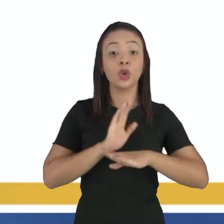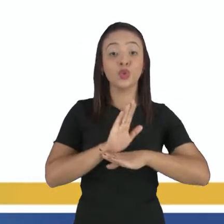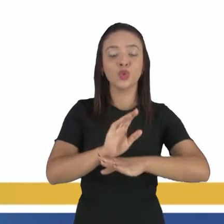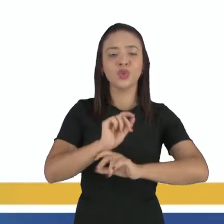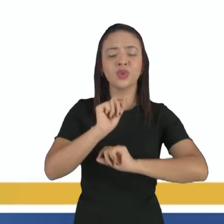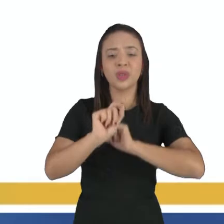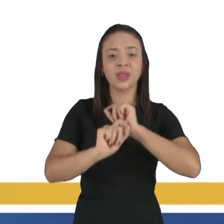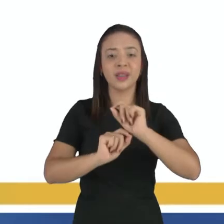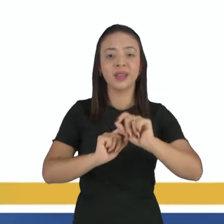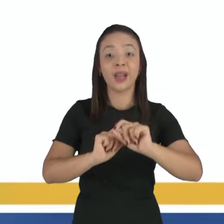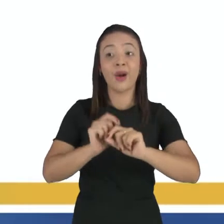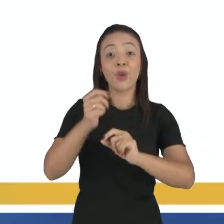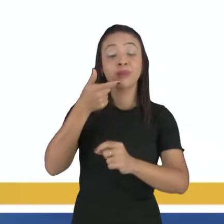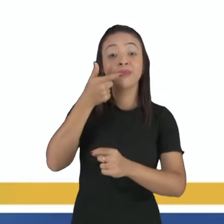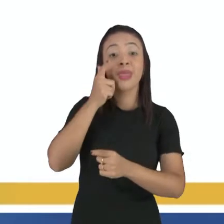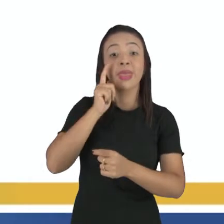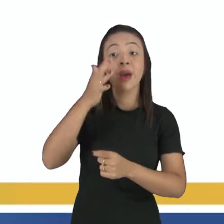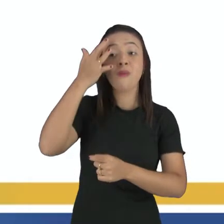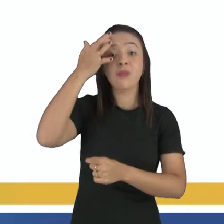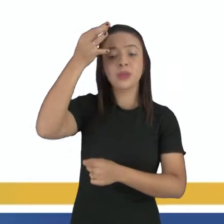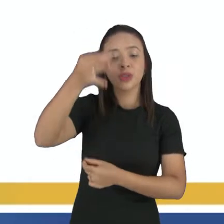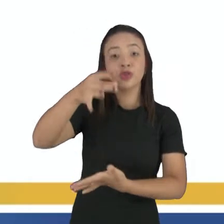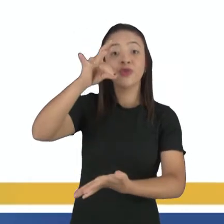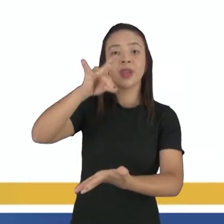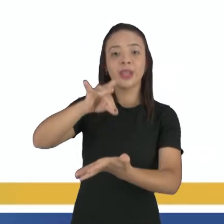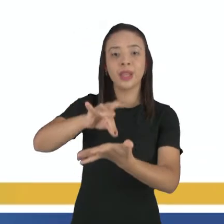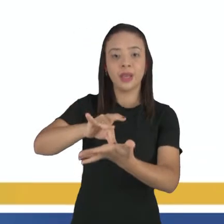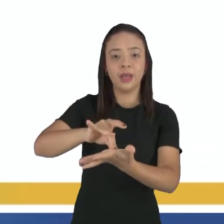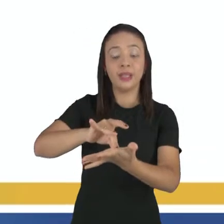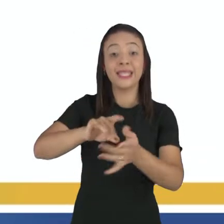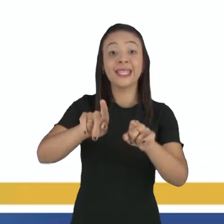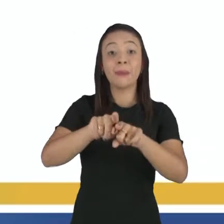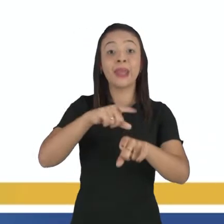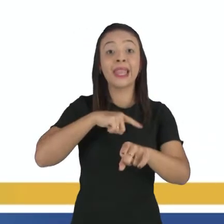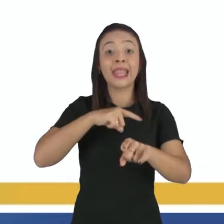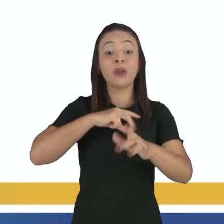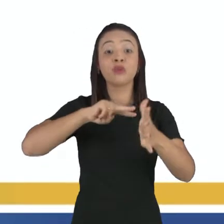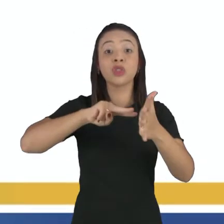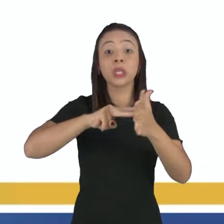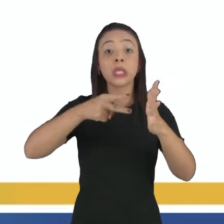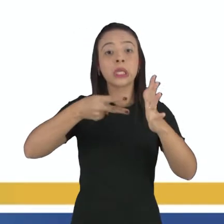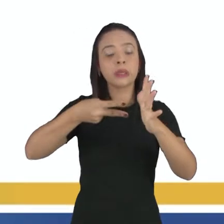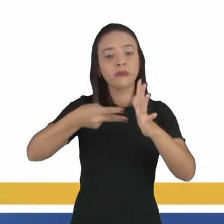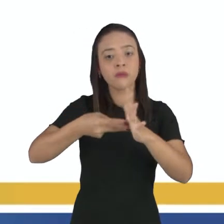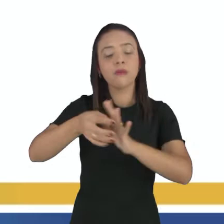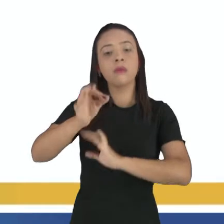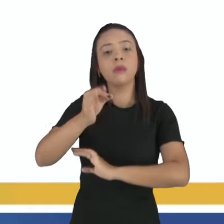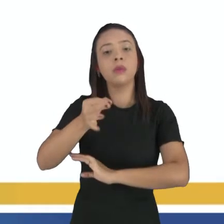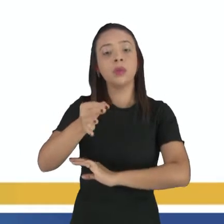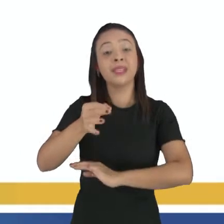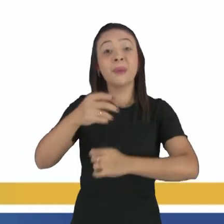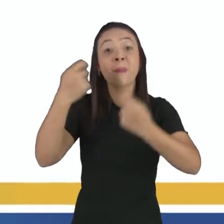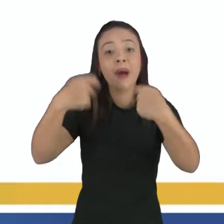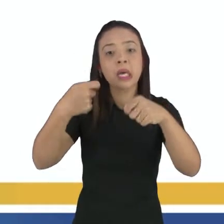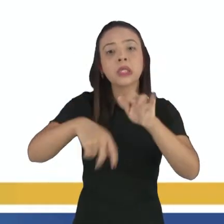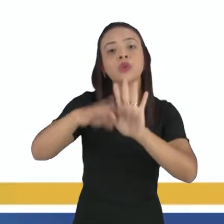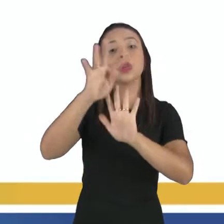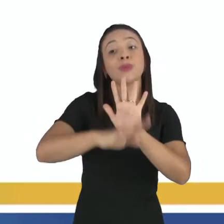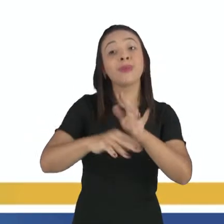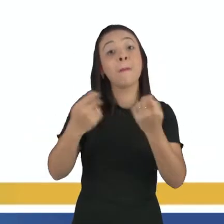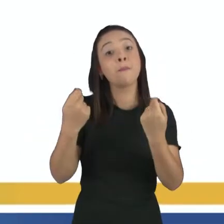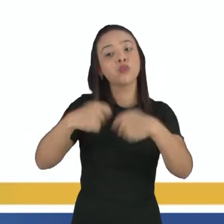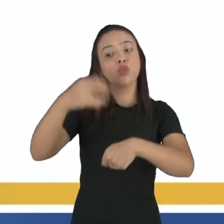garantem o que a compreensão EA atribuição de sentidos que um texto depende claro que nós possamos